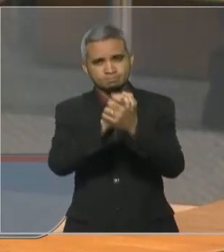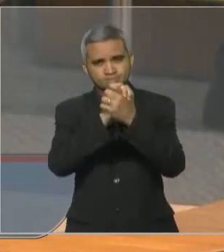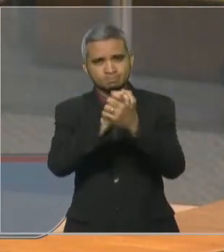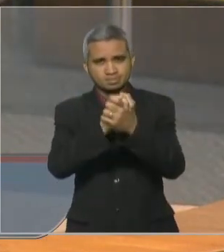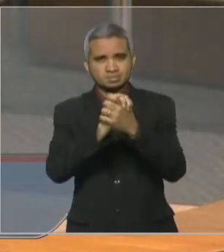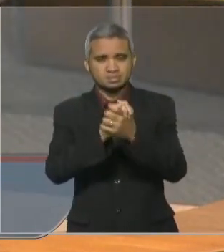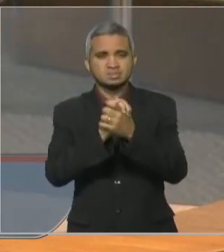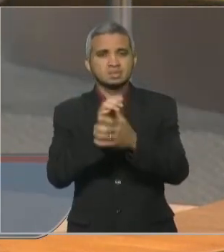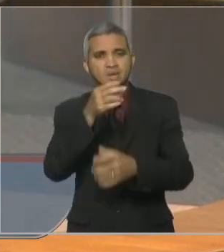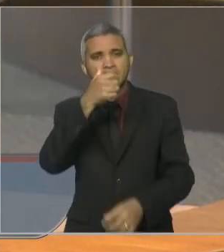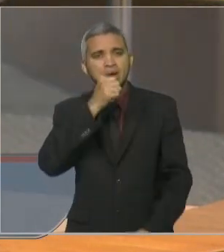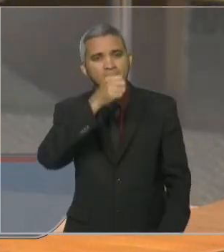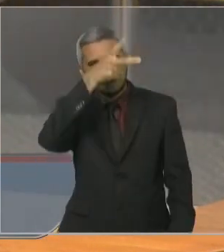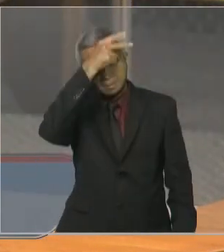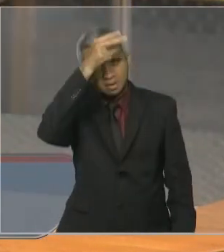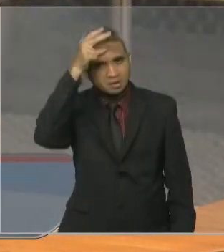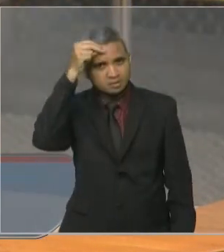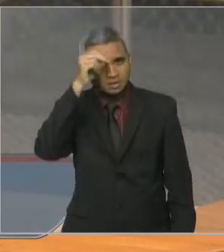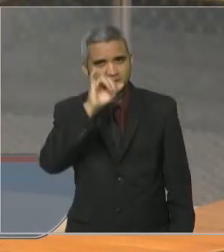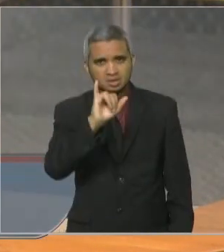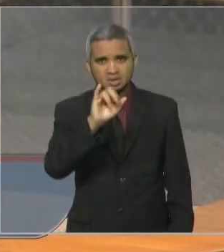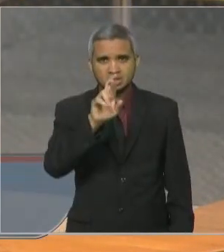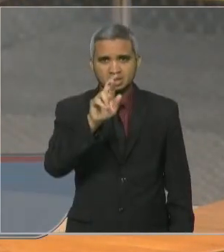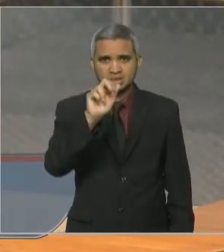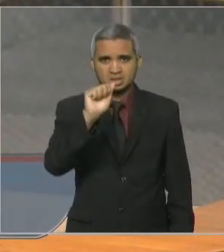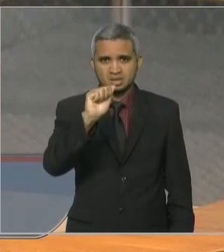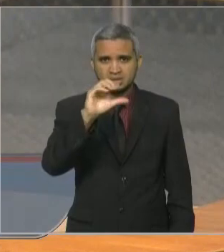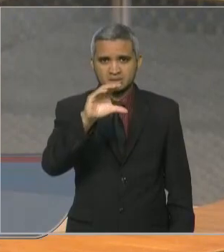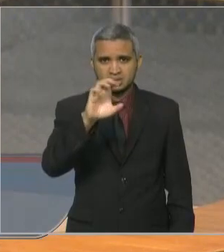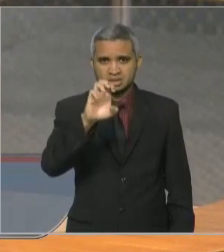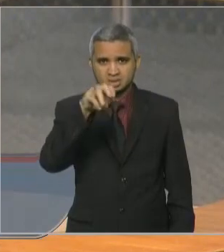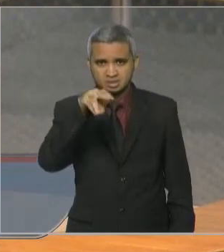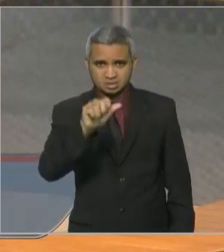da prefeita Iracema à frente do município de Urbano Santo. Muito obrigado, senhor.